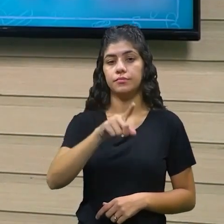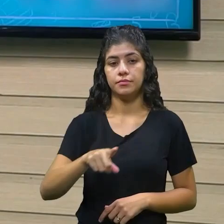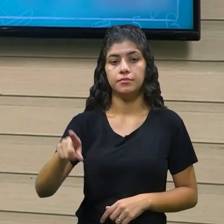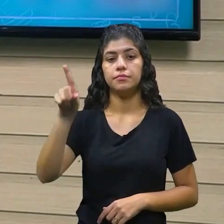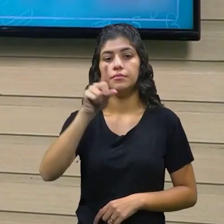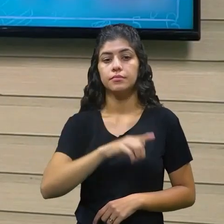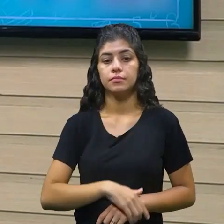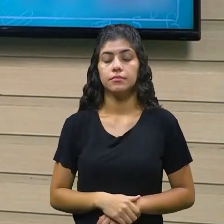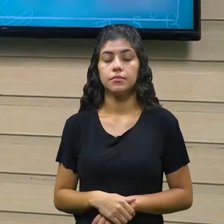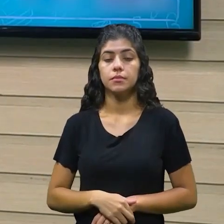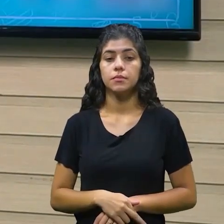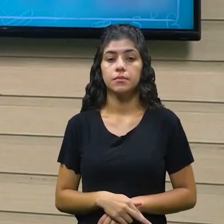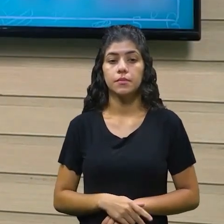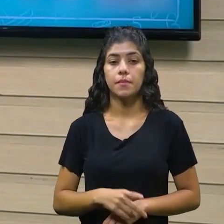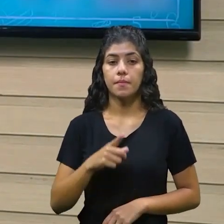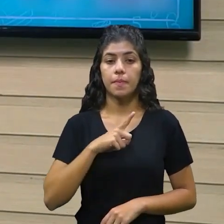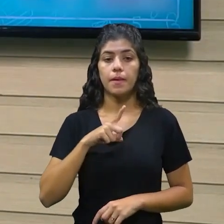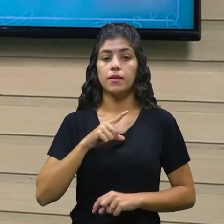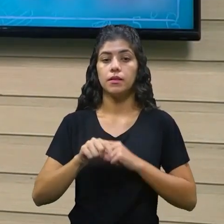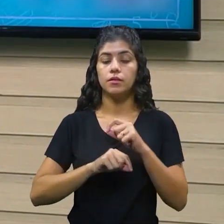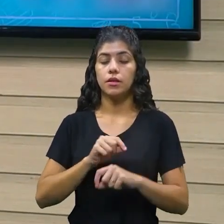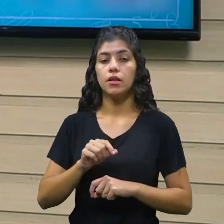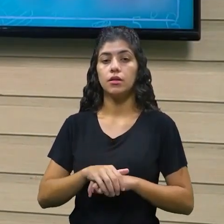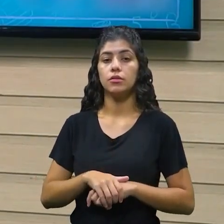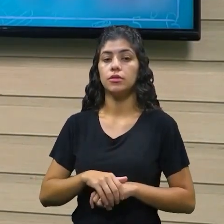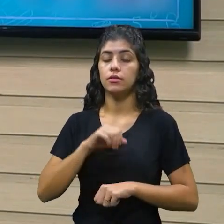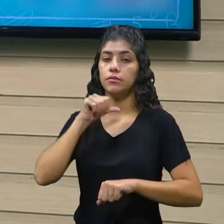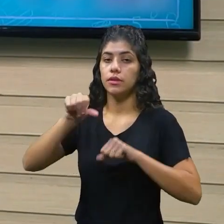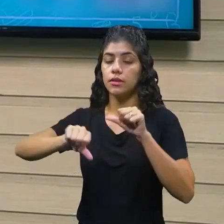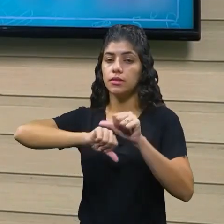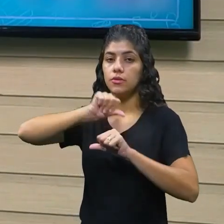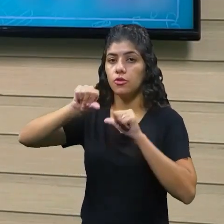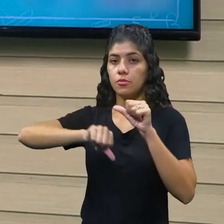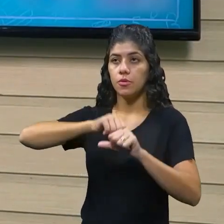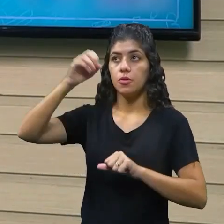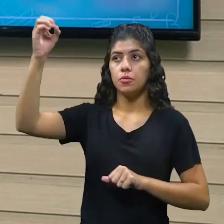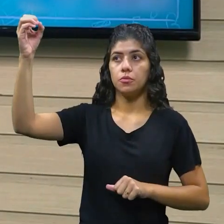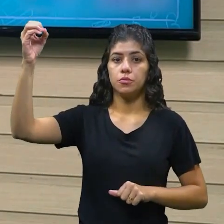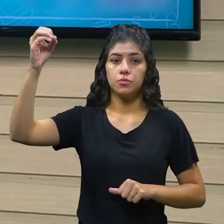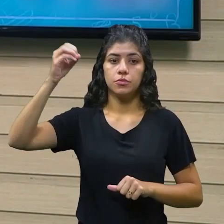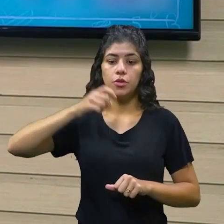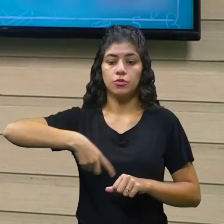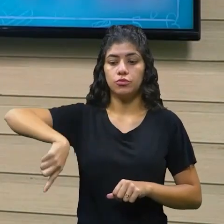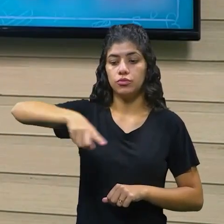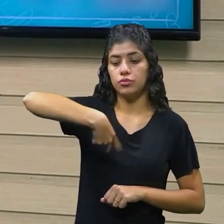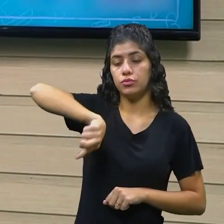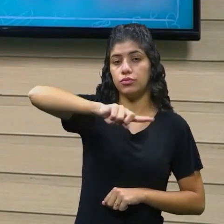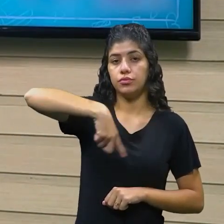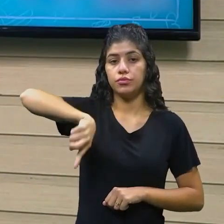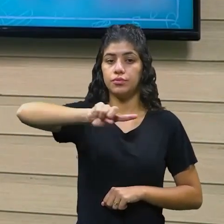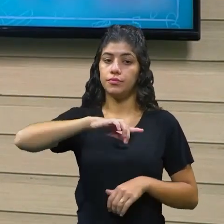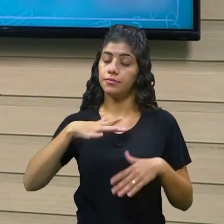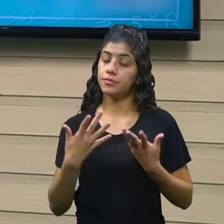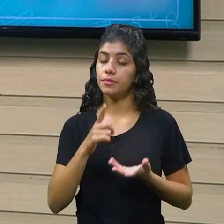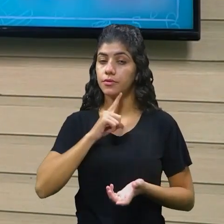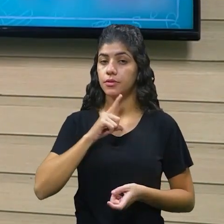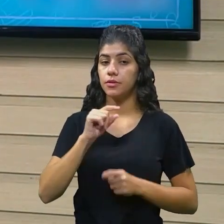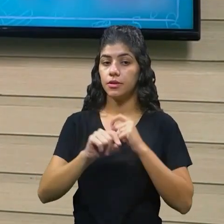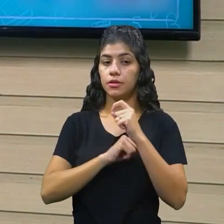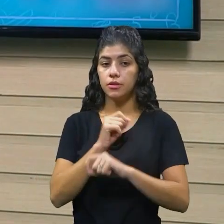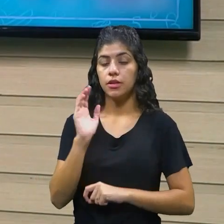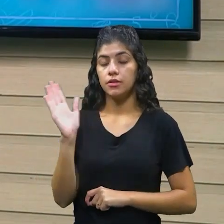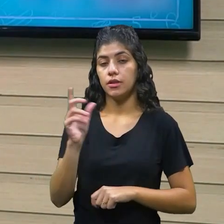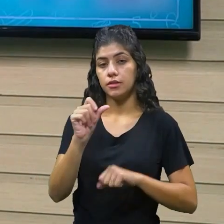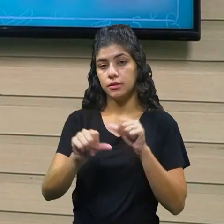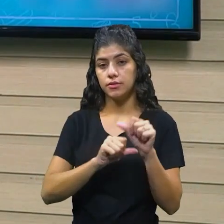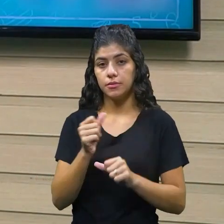movimento. Esse movimento acionou uma turbina, já transformou essa energia em energia rotacional, então você tem ali uma energia